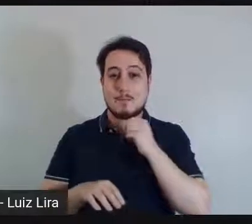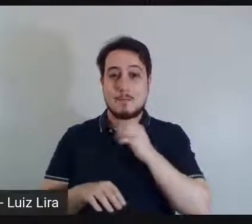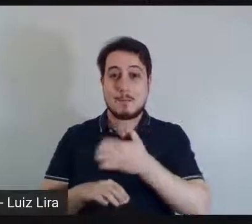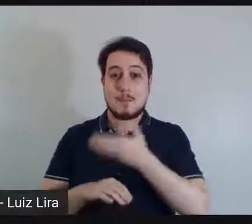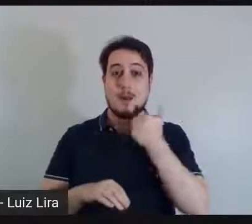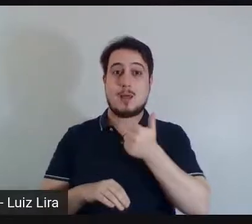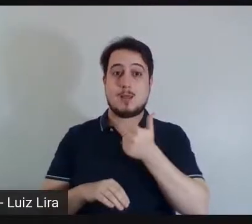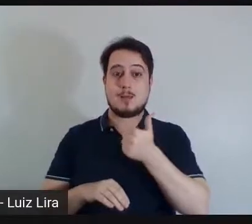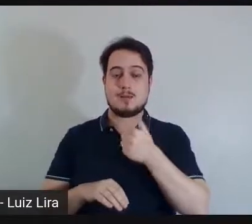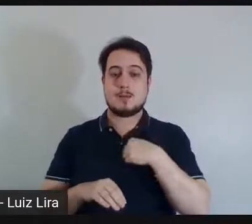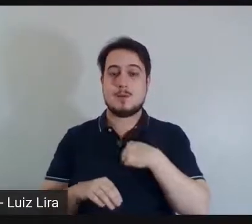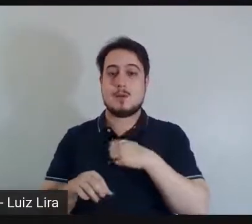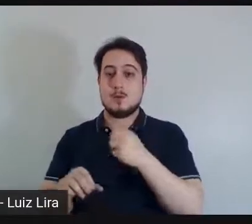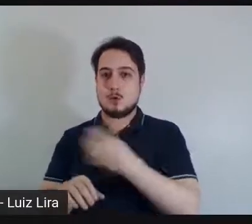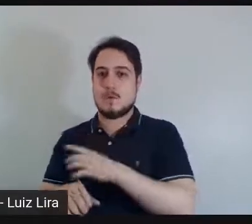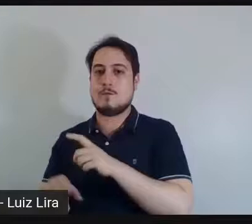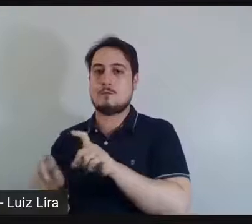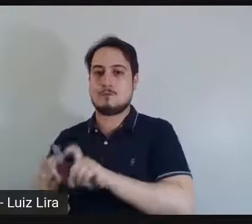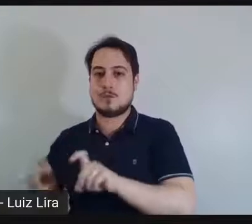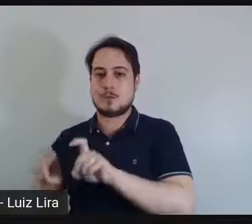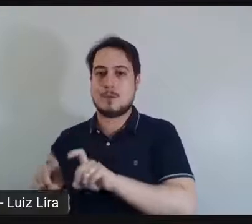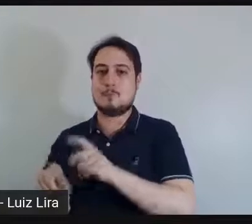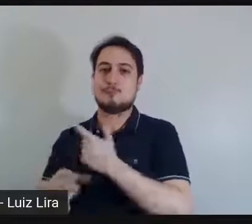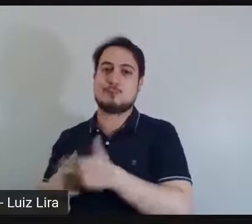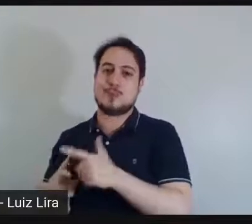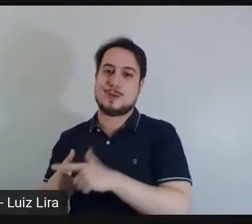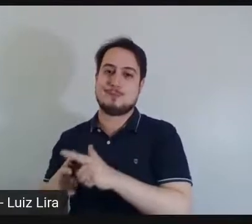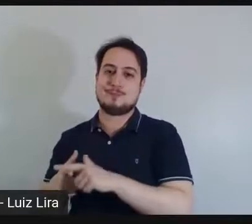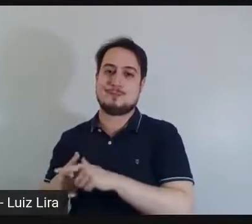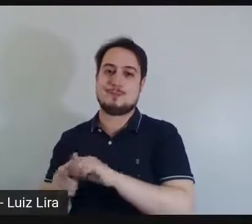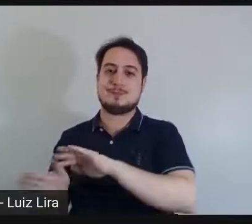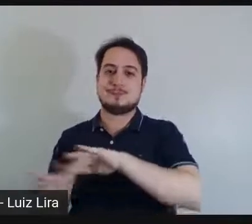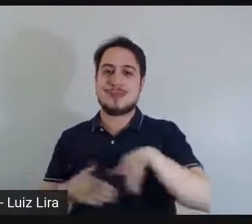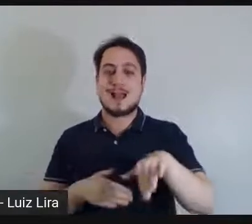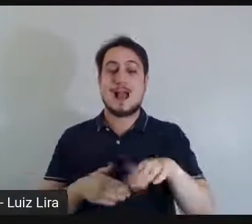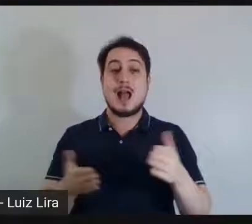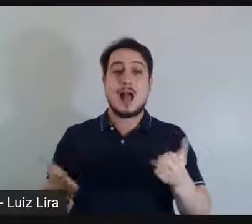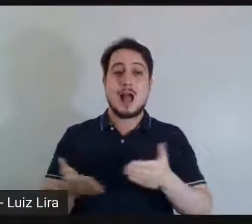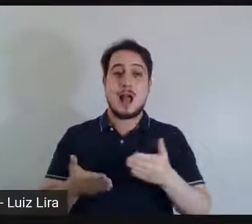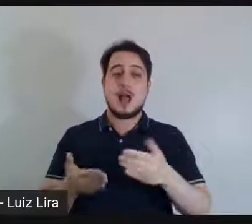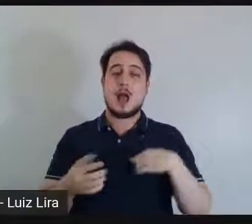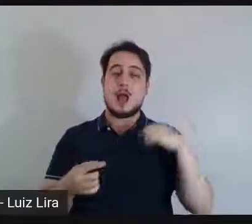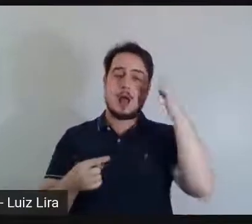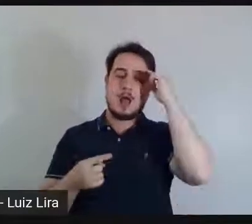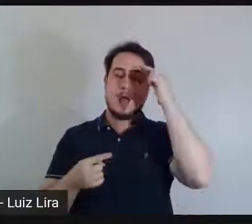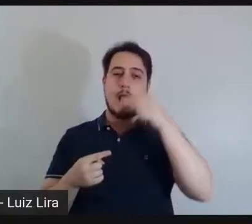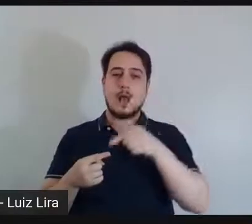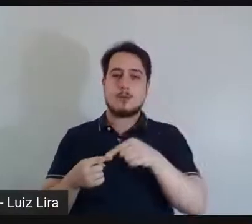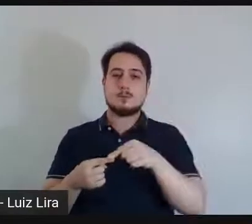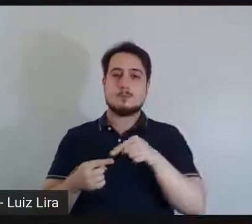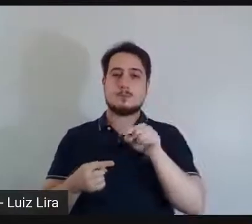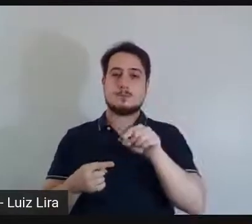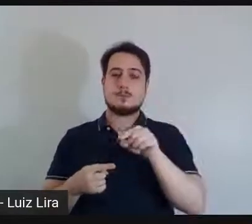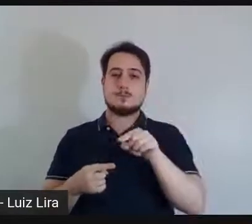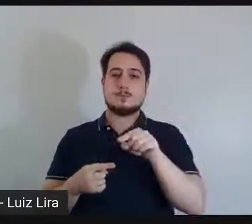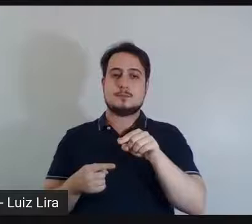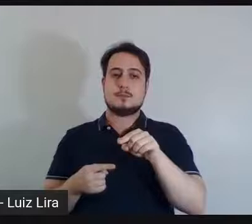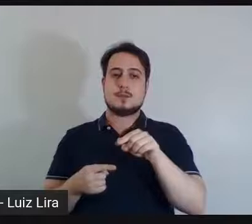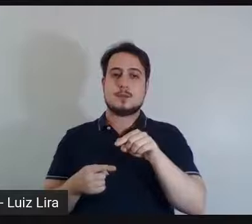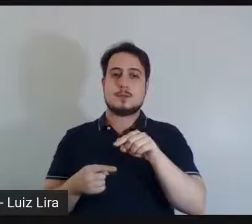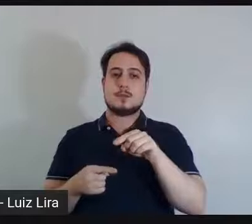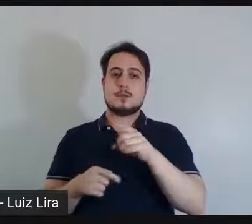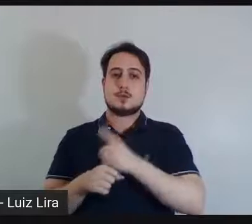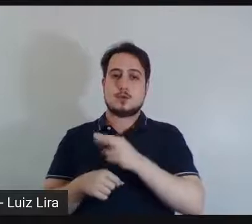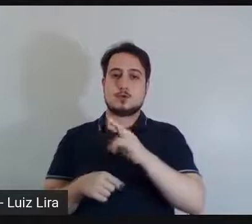dando problema aqui. Agora eu vou passar a palavra para o doutor André. Eu concordo com o que foi dito, doutor